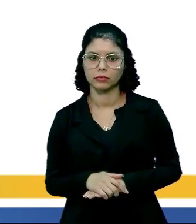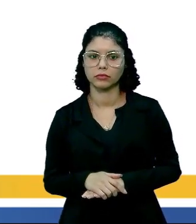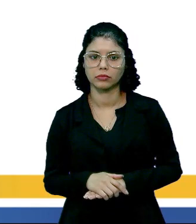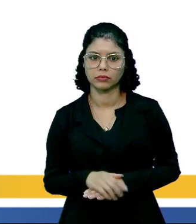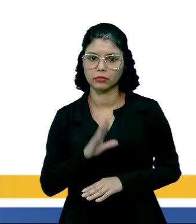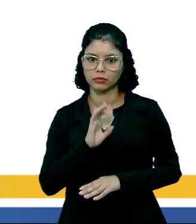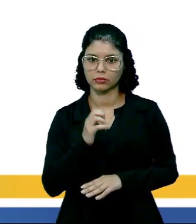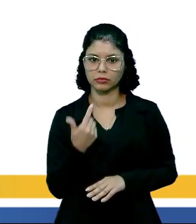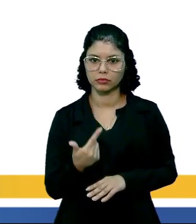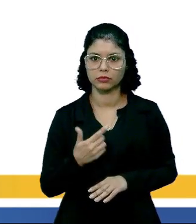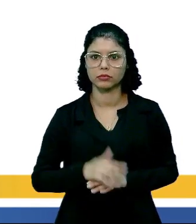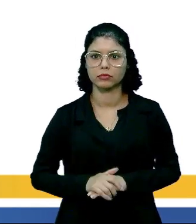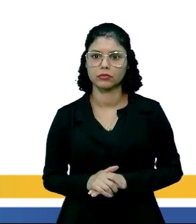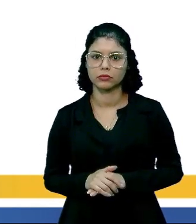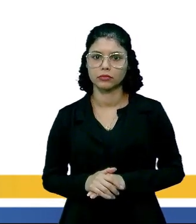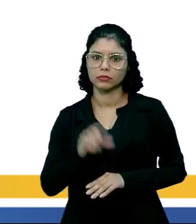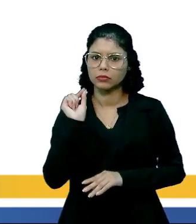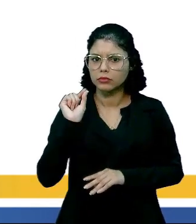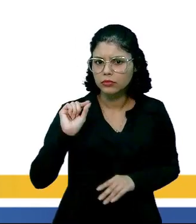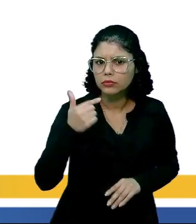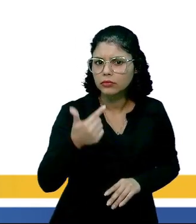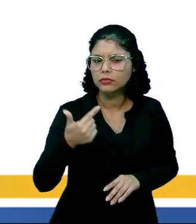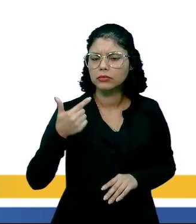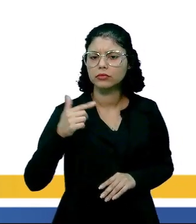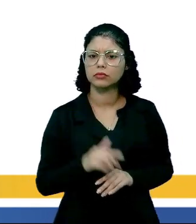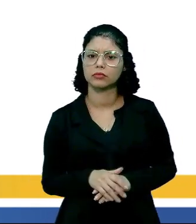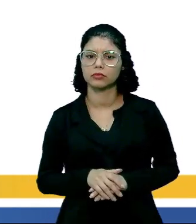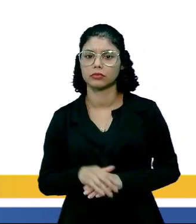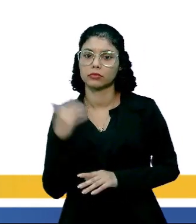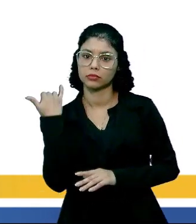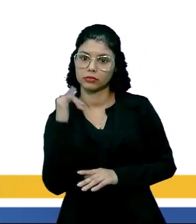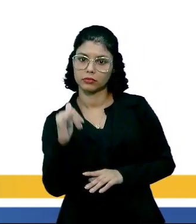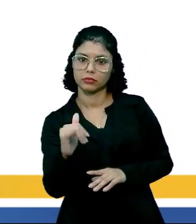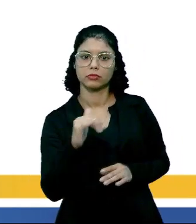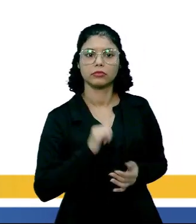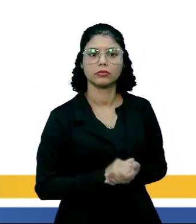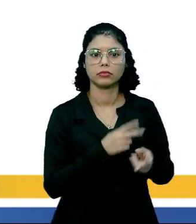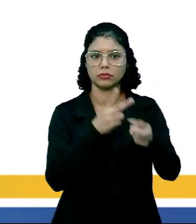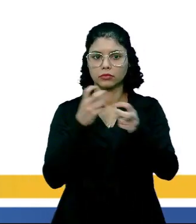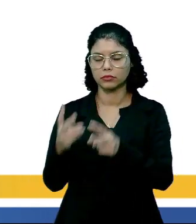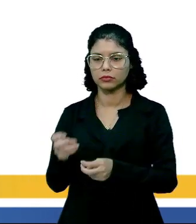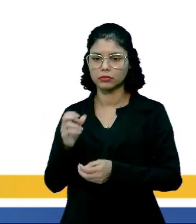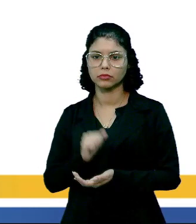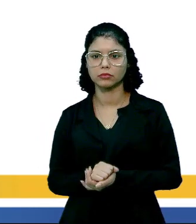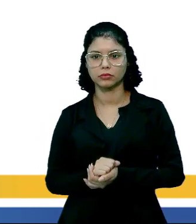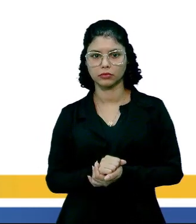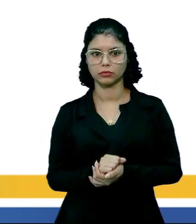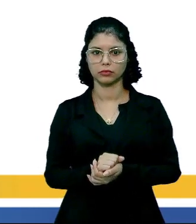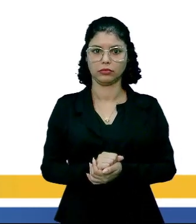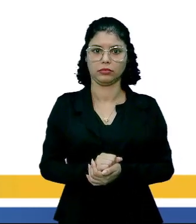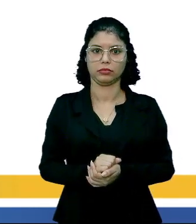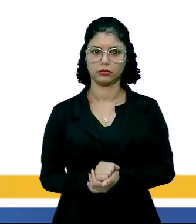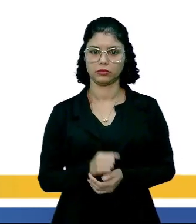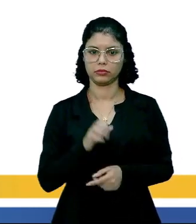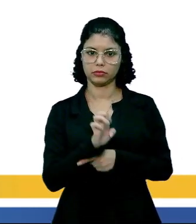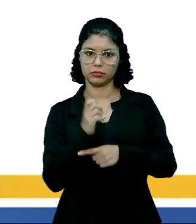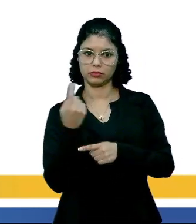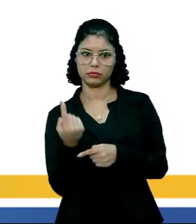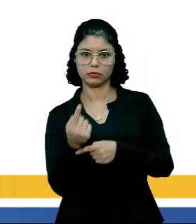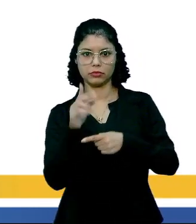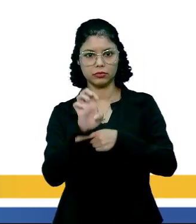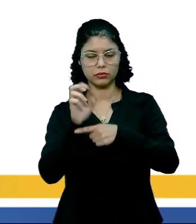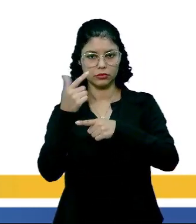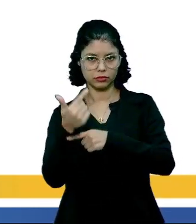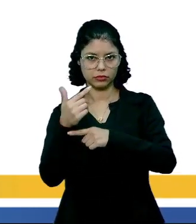do complexo ativado bom o que que é dois não é dois é energia de ativação perceba aí no gráfico que você tem é um e a2